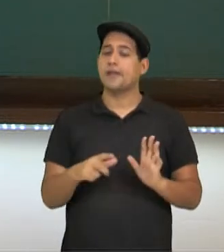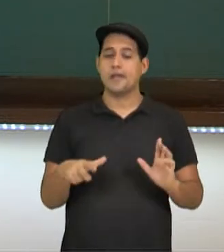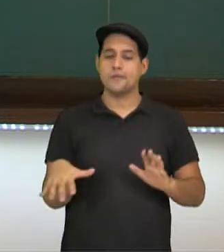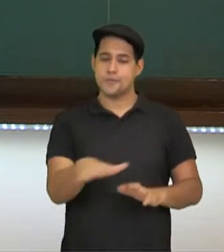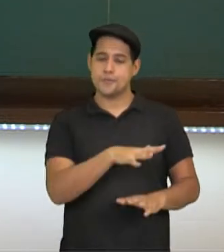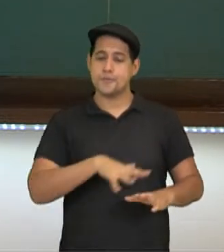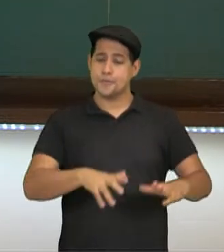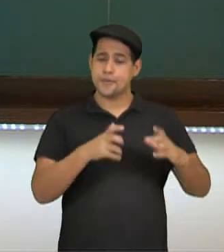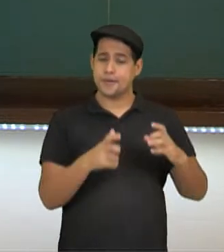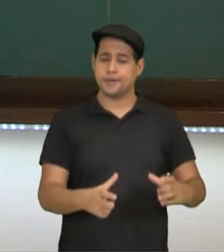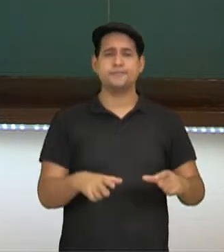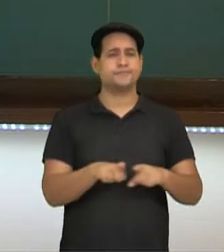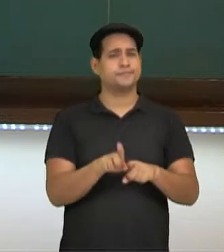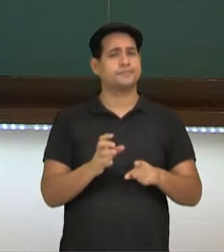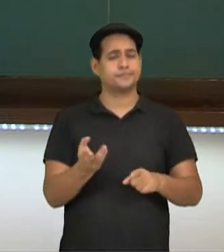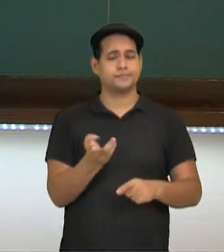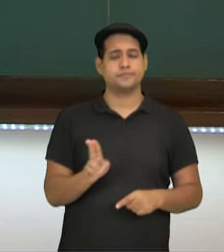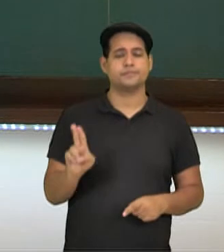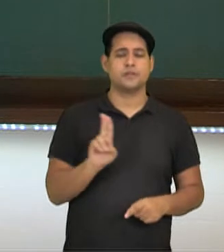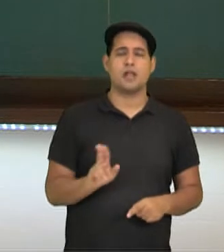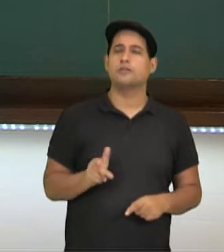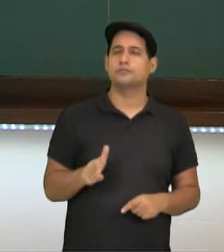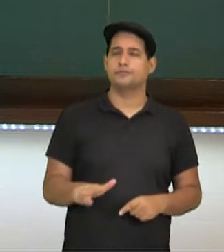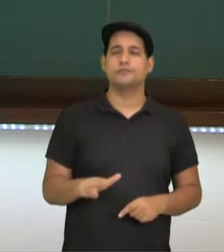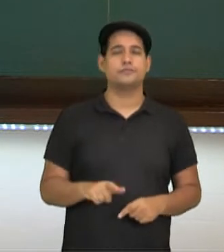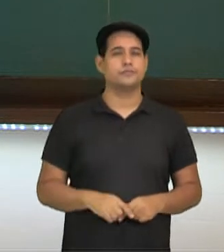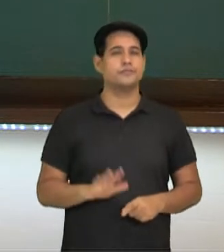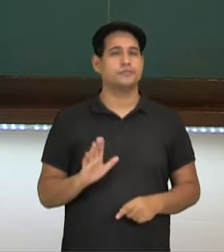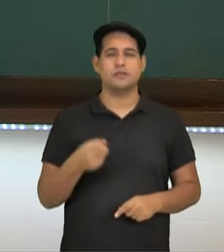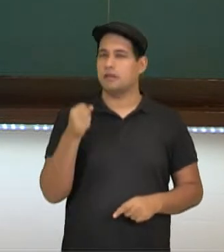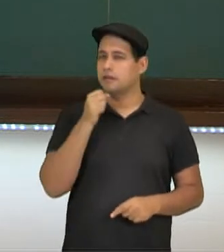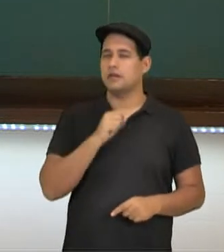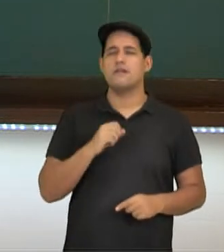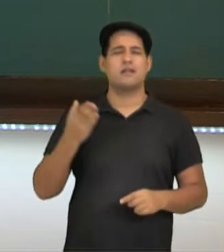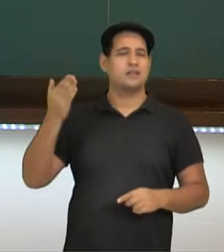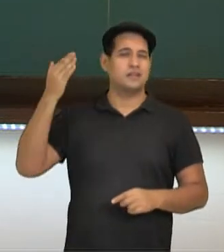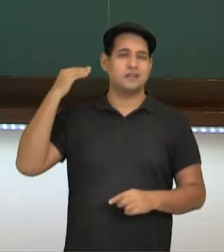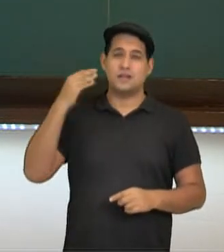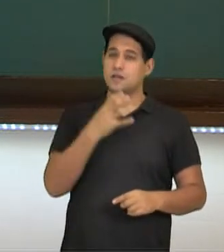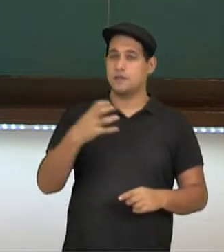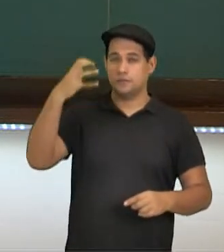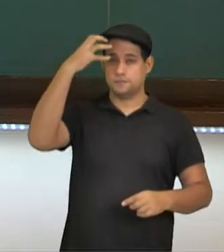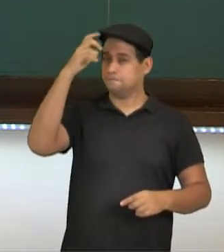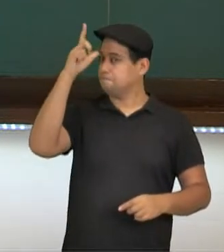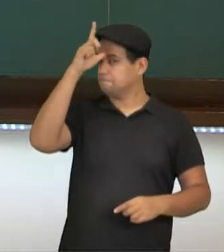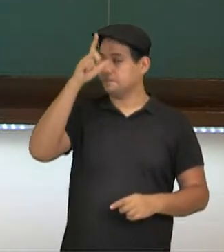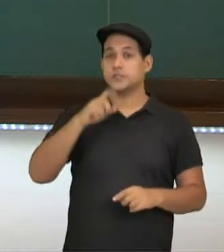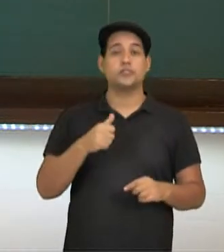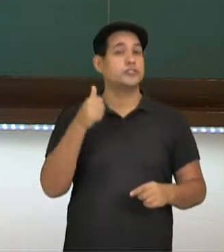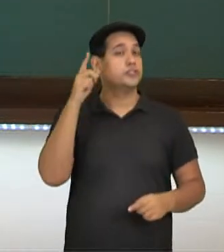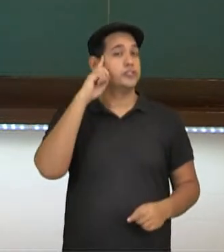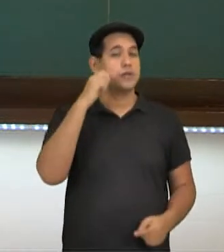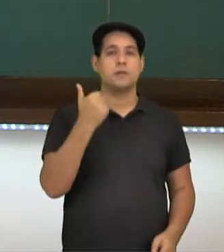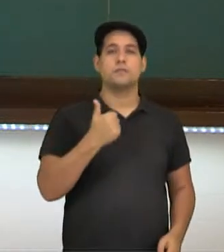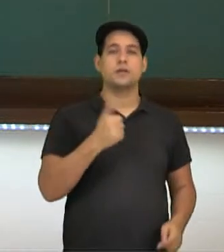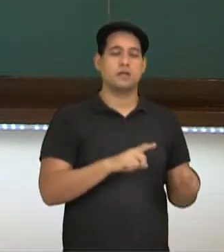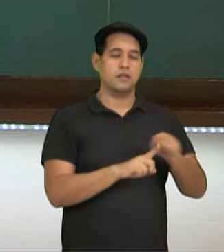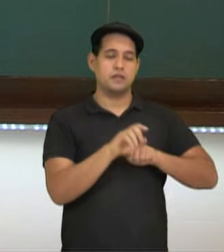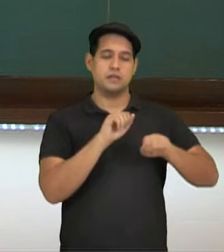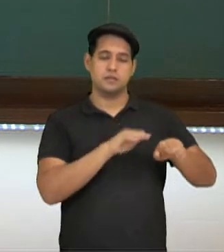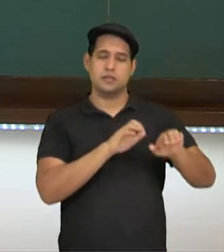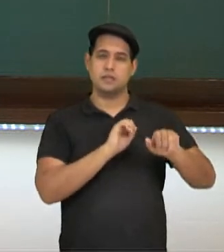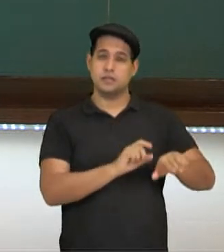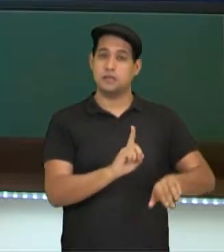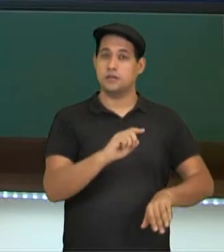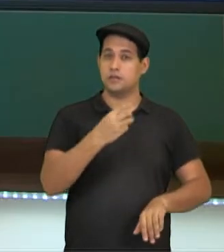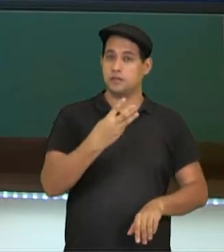queriam ocupar novamente. Já era um território do antigo Império Alemão. Em 1º de setembro de 1939,